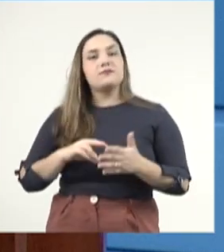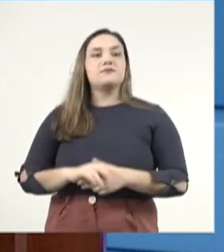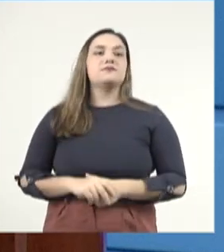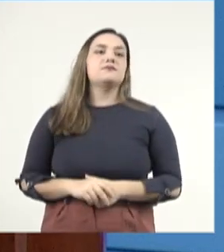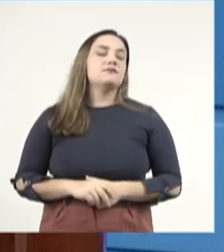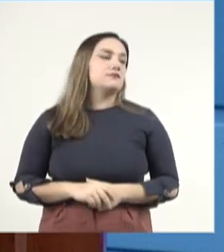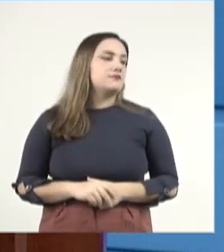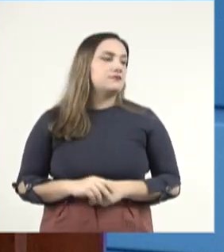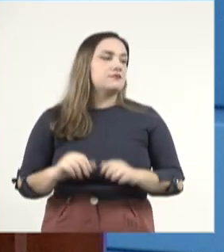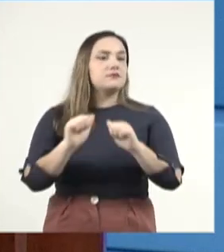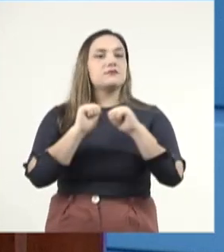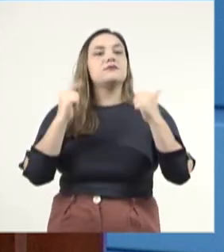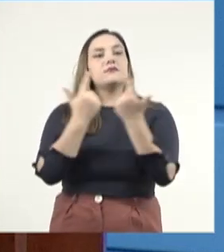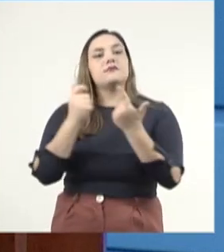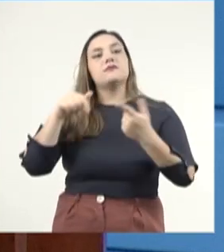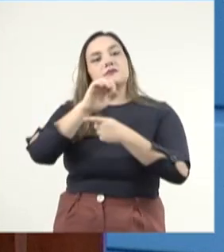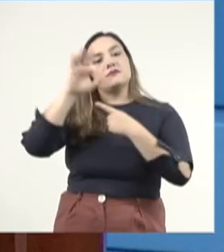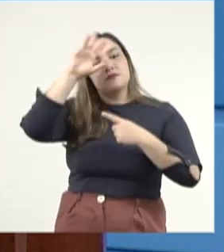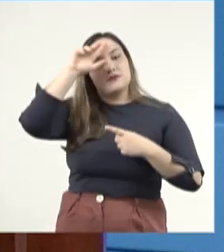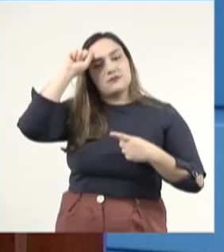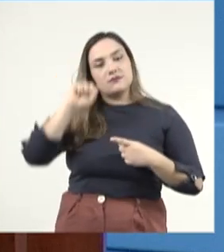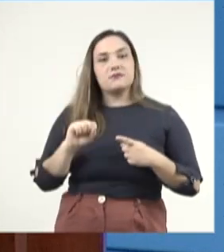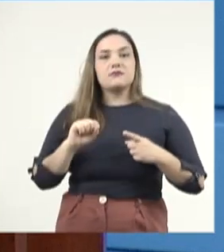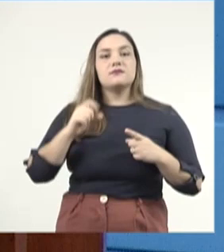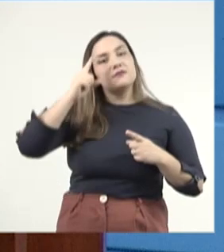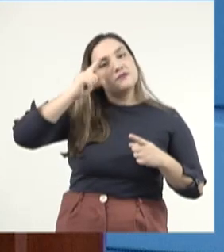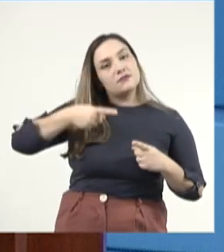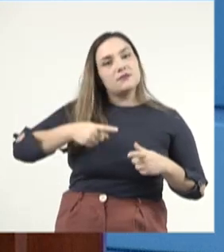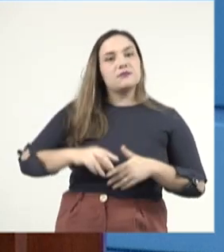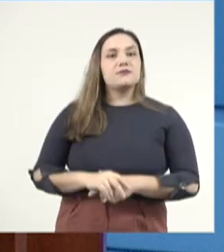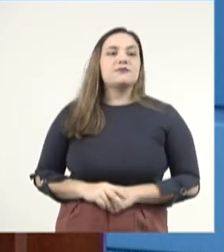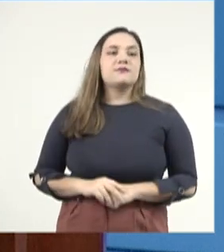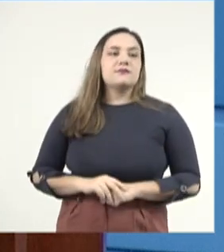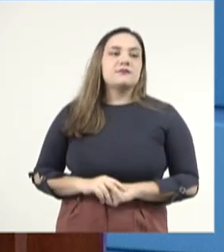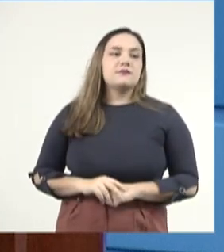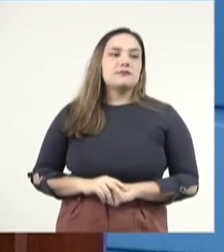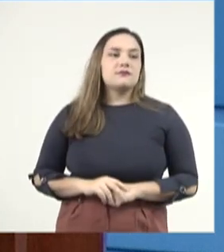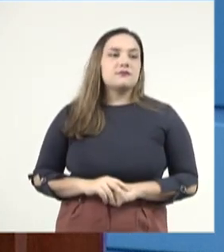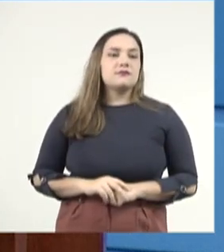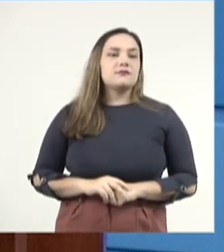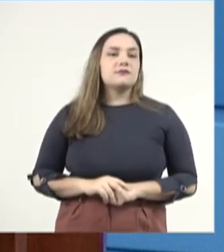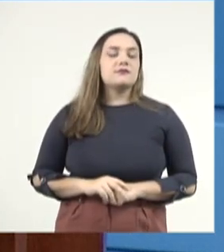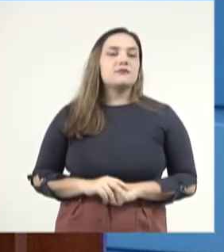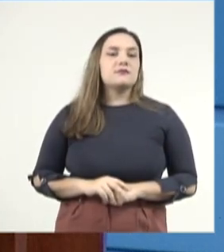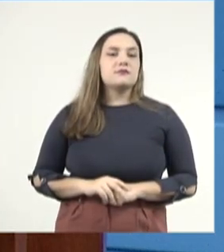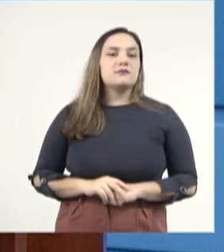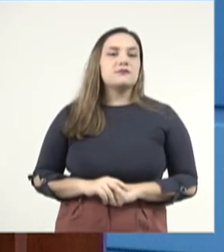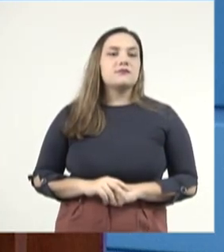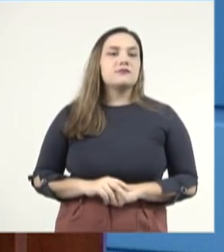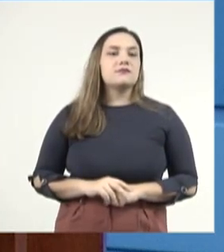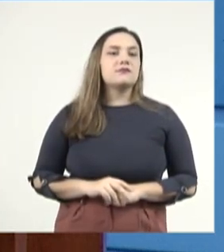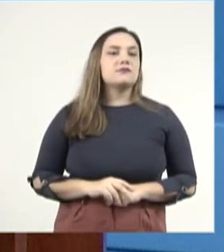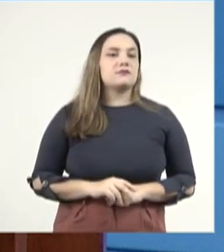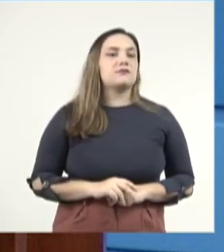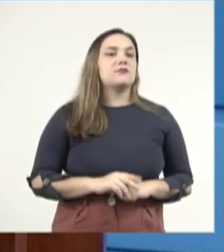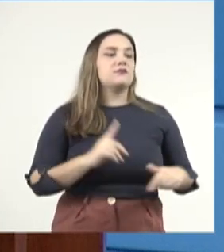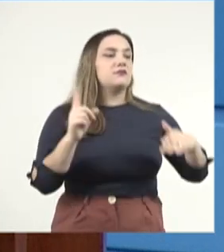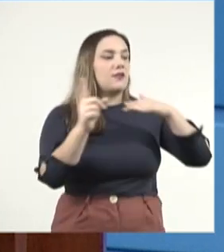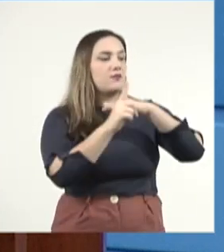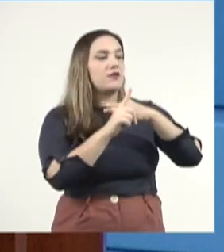Assembleia Legislativa do Estado de Mato Grosso do Sul decreta: fica assegurado o direito a atendimento